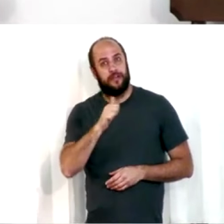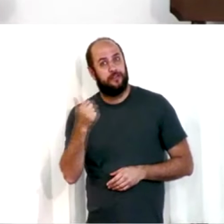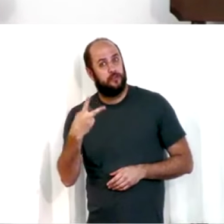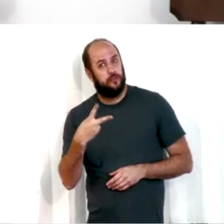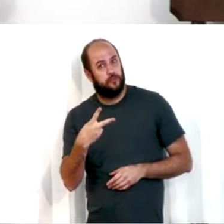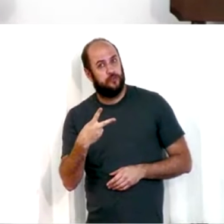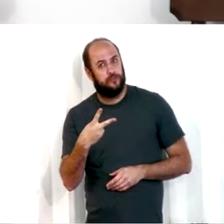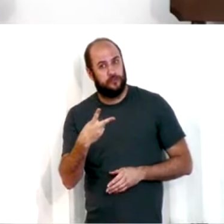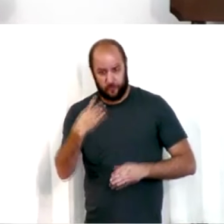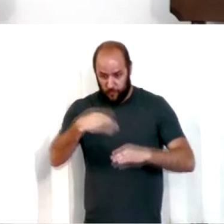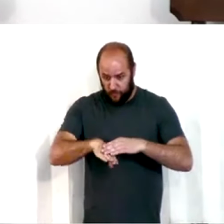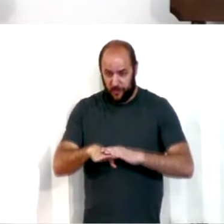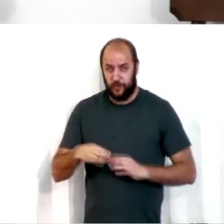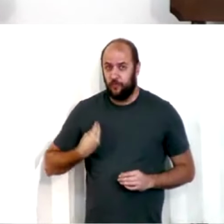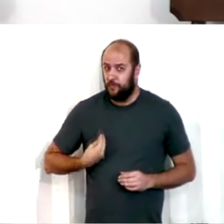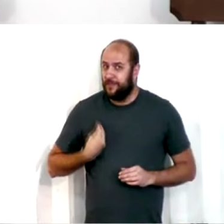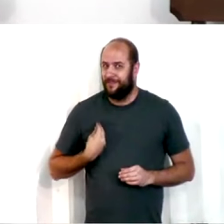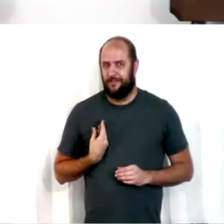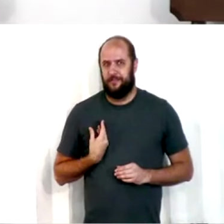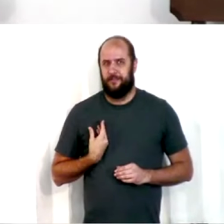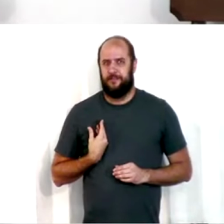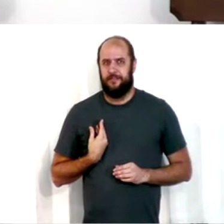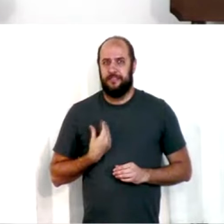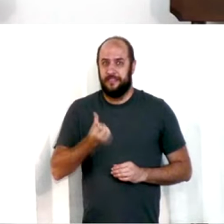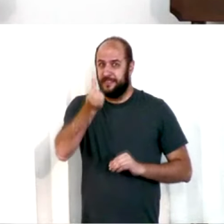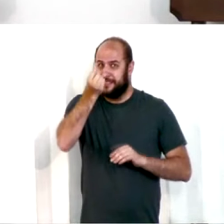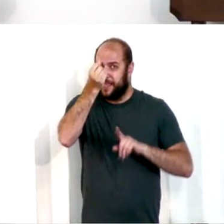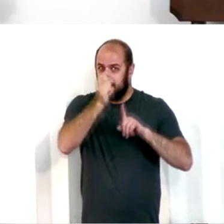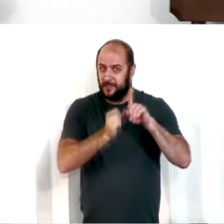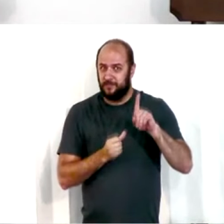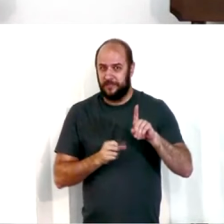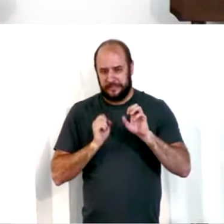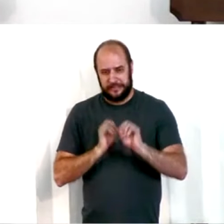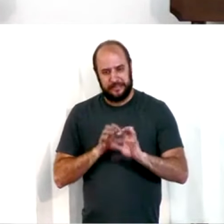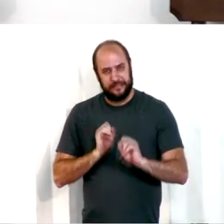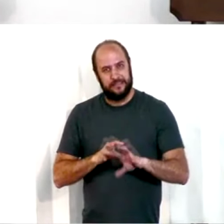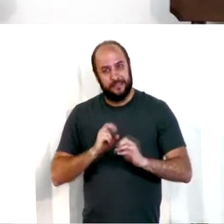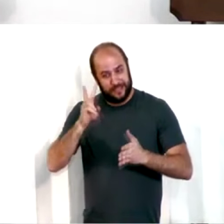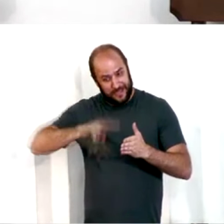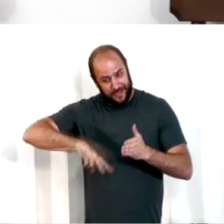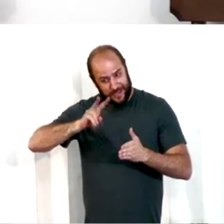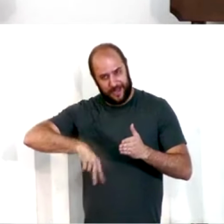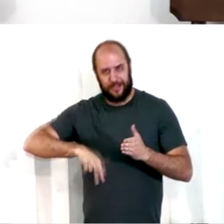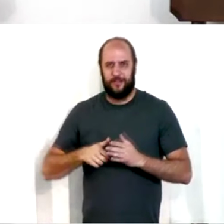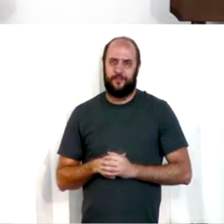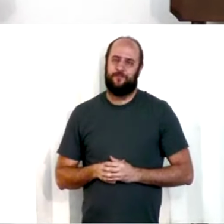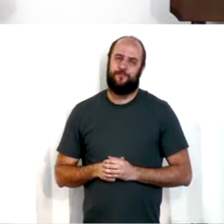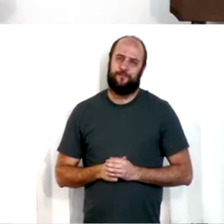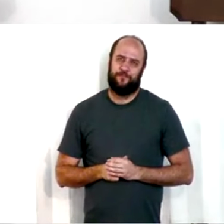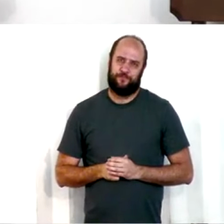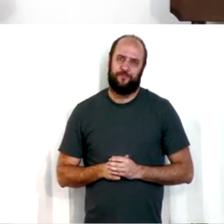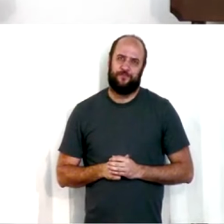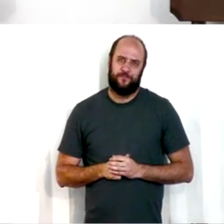num internato para essas crianças. 6 meses, ensinando-as a ler e a escrever.